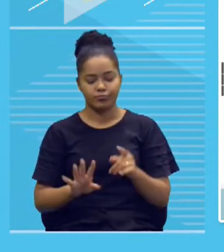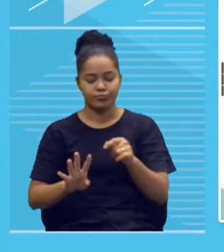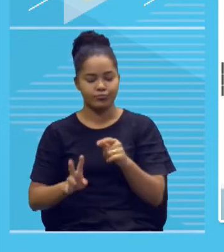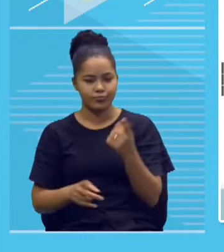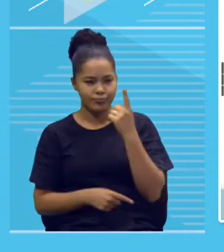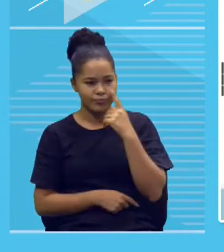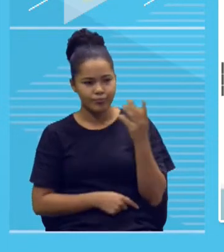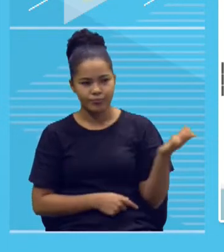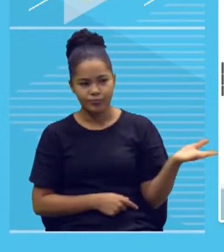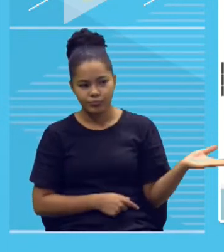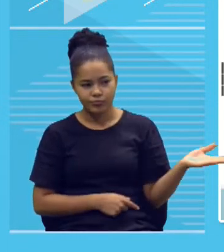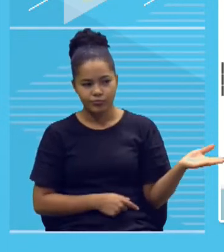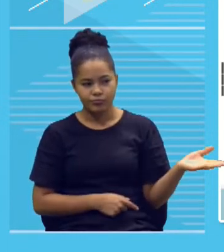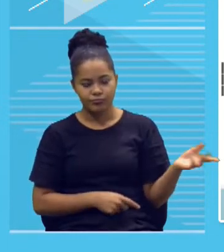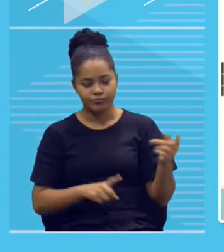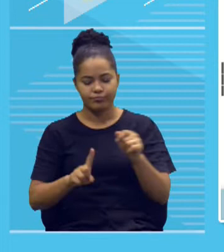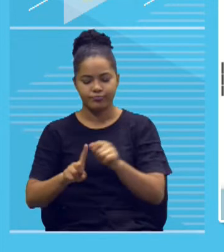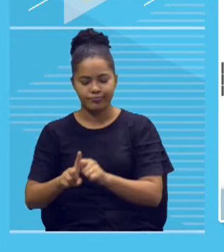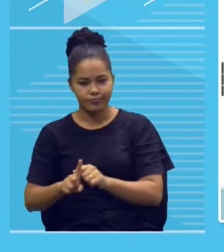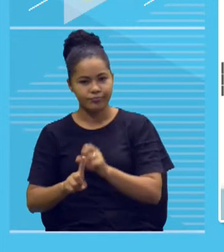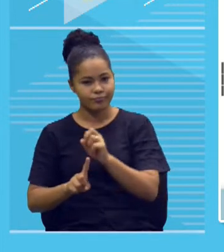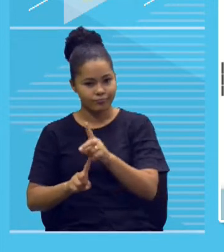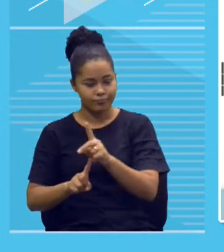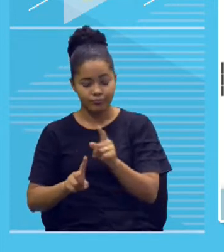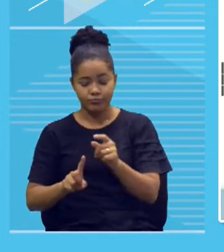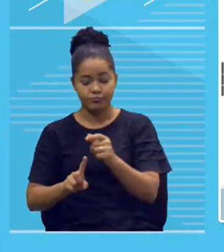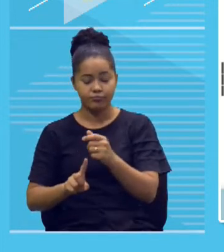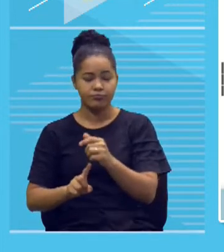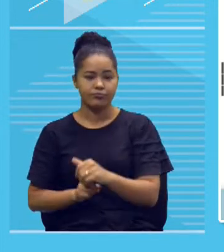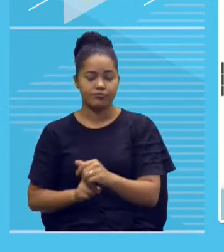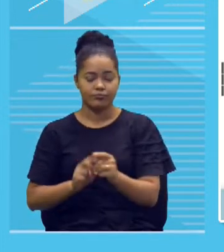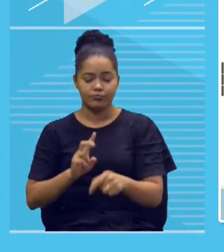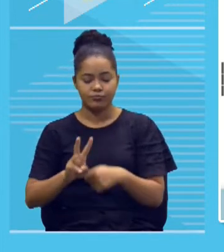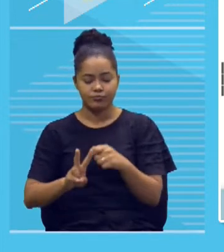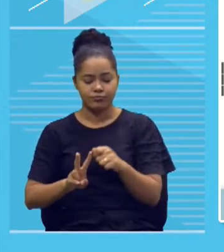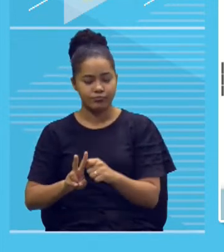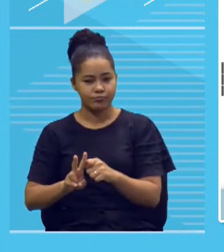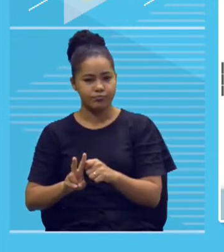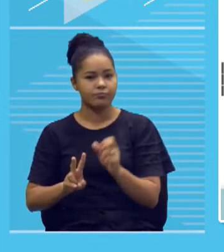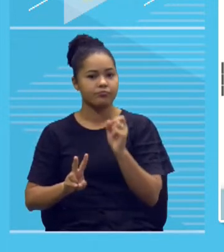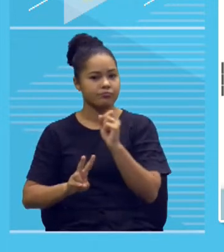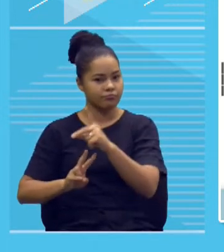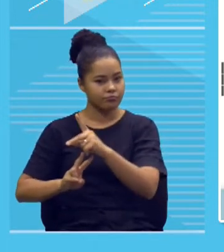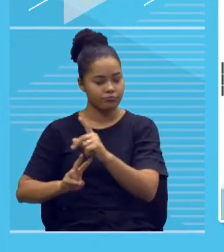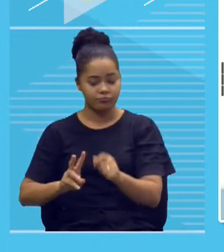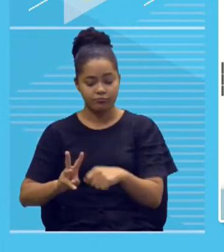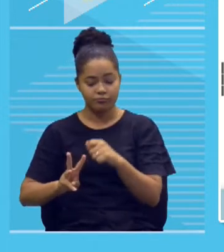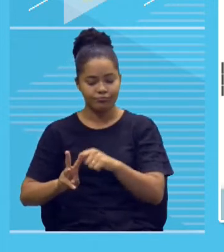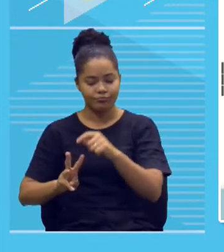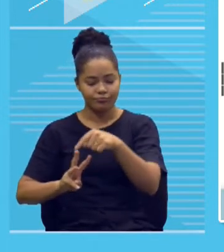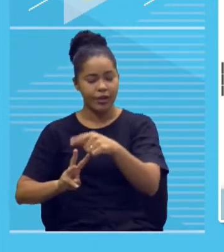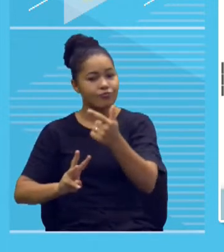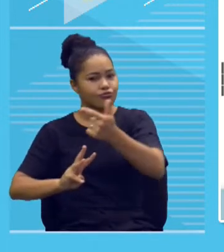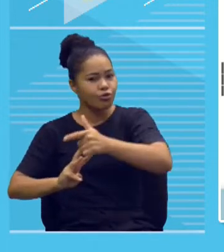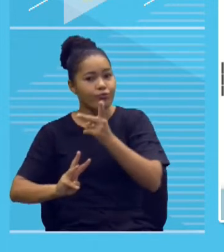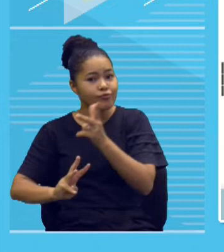mais de 200 professor de novo a Apple sempre em cima do